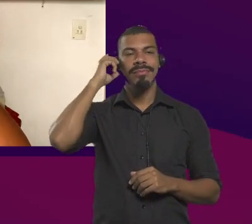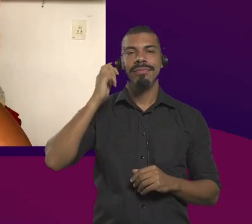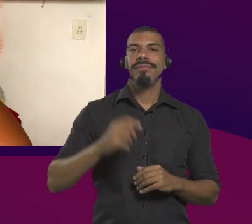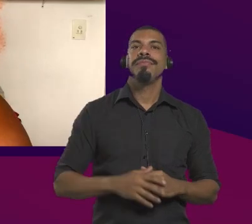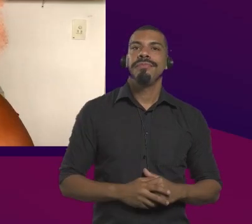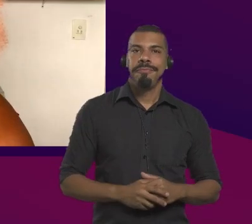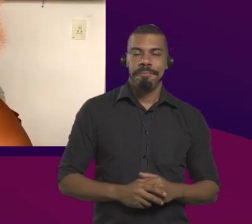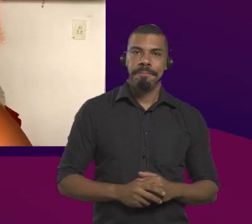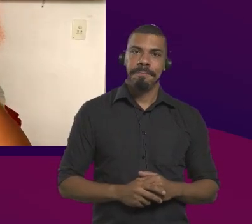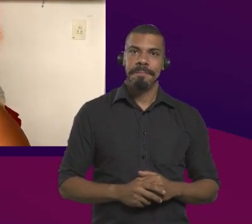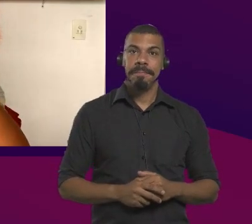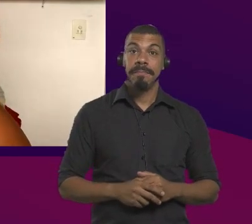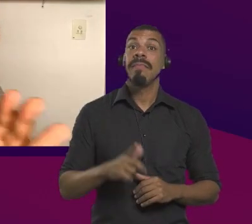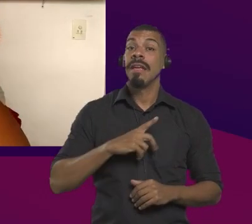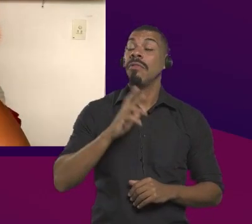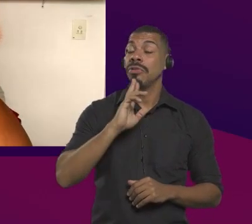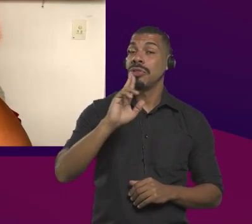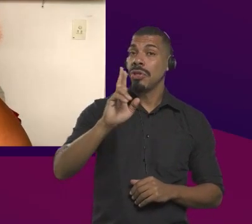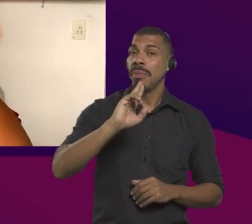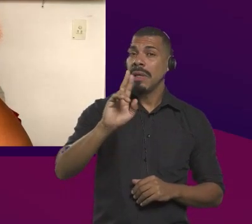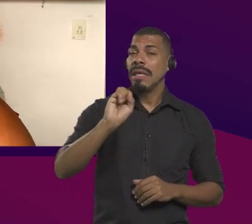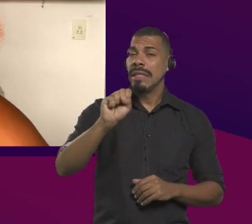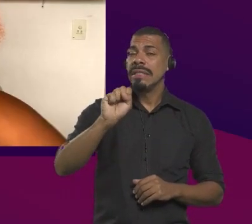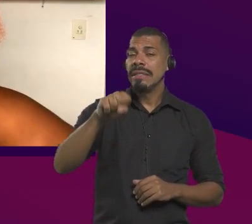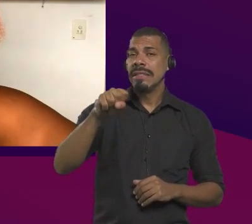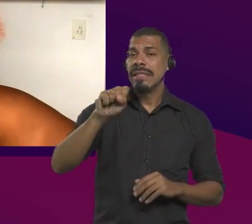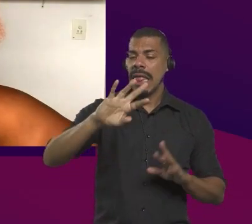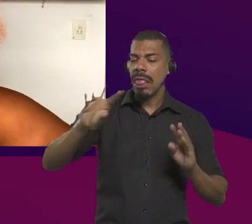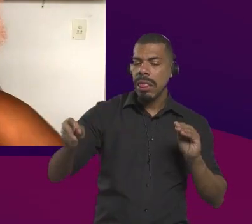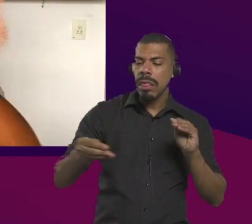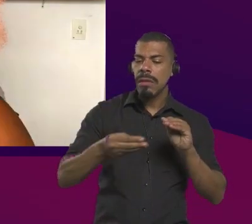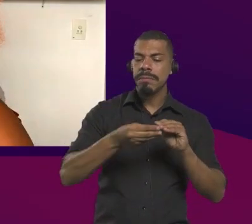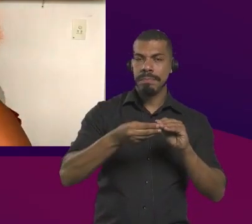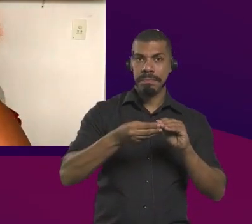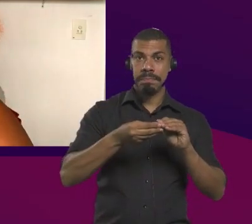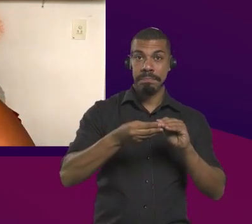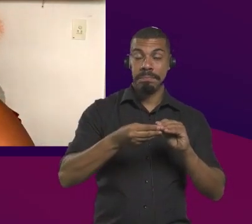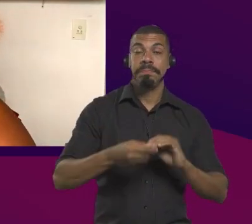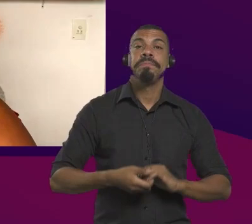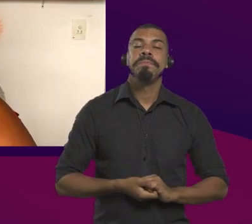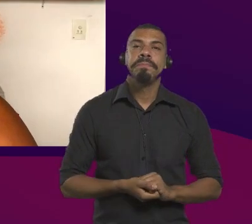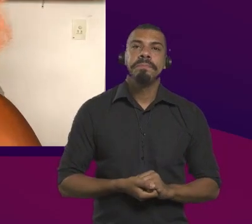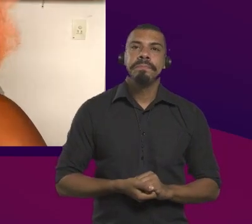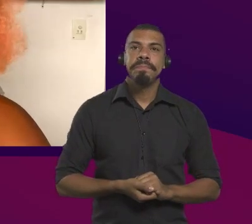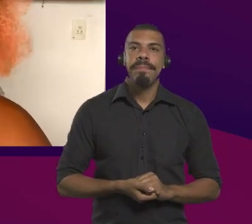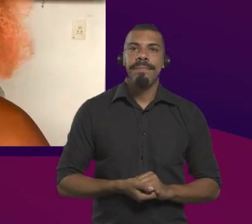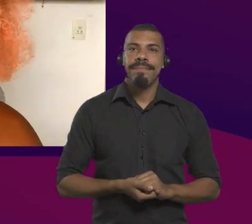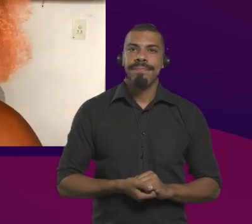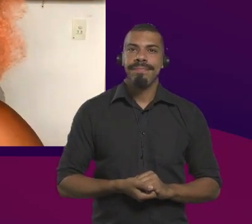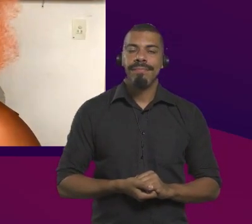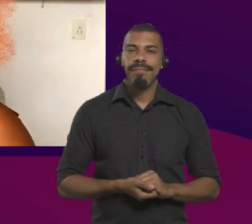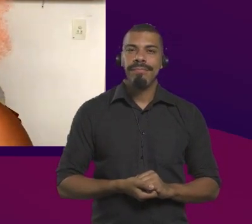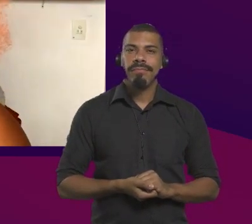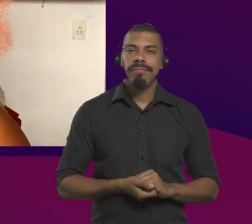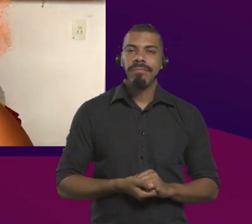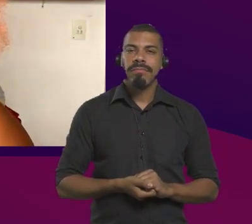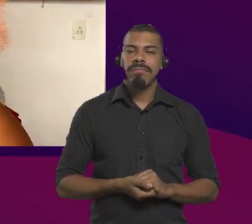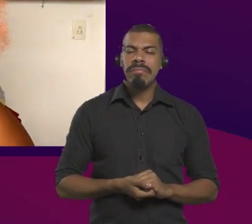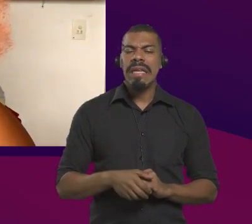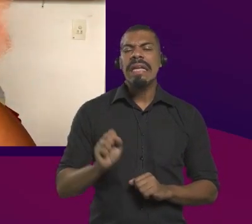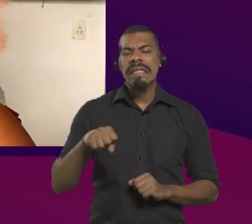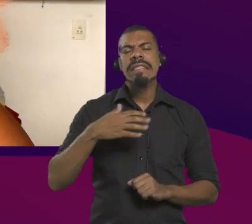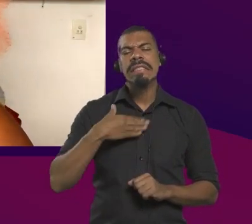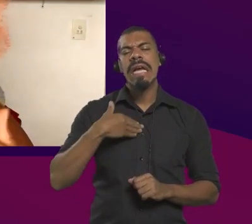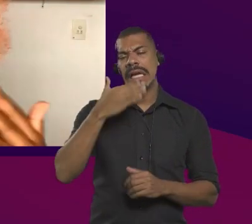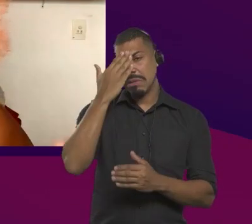Eu vou te responder, Max, só vou colocar uma questão aqui com relação ao que vocês estavam falando antes, que eu acredito